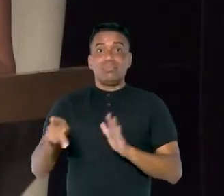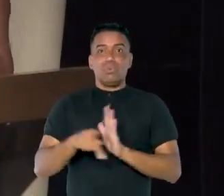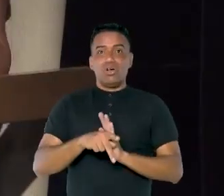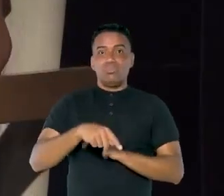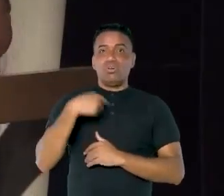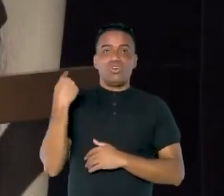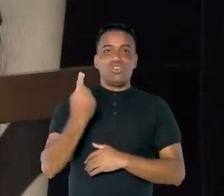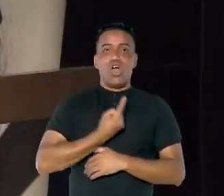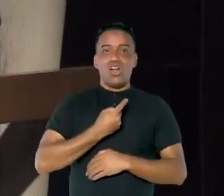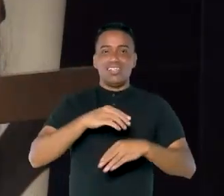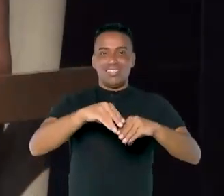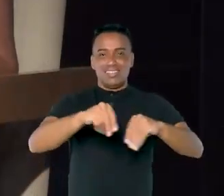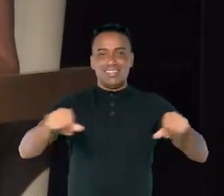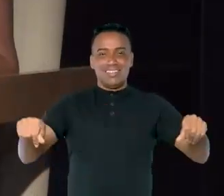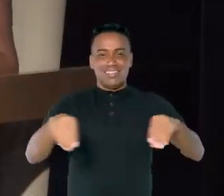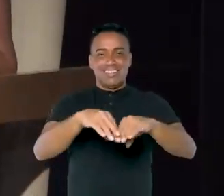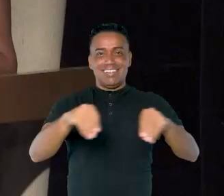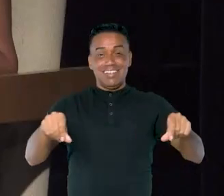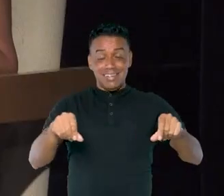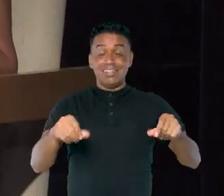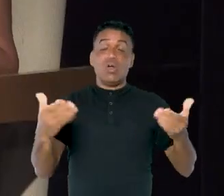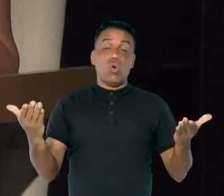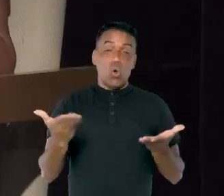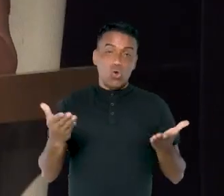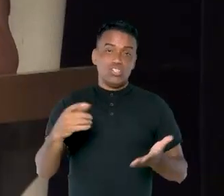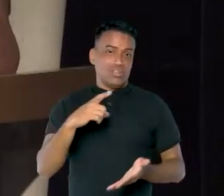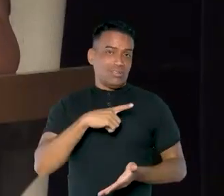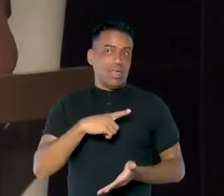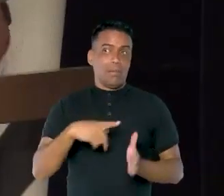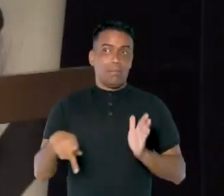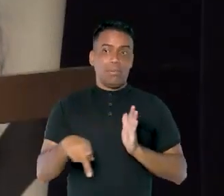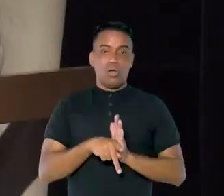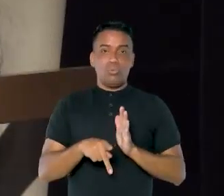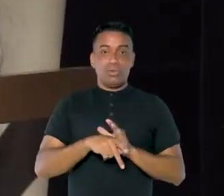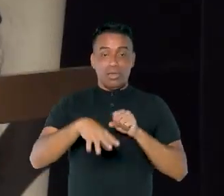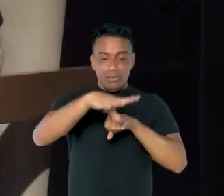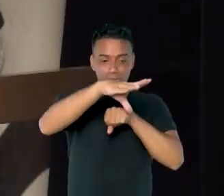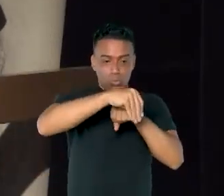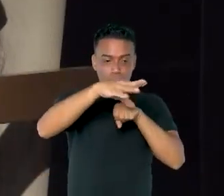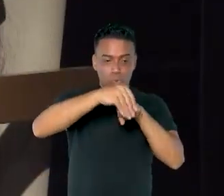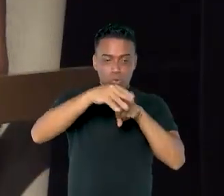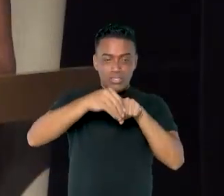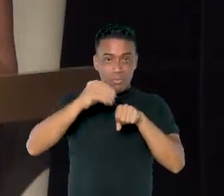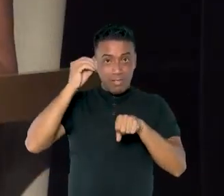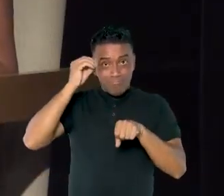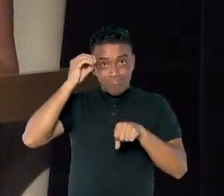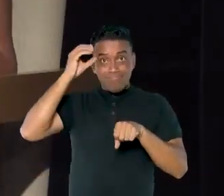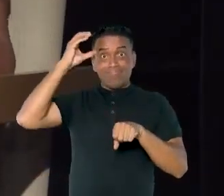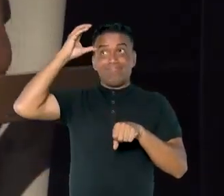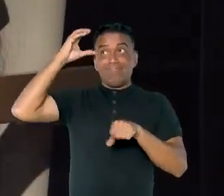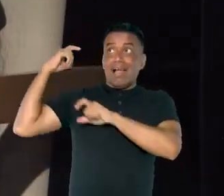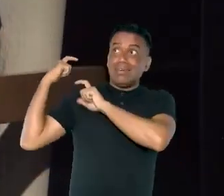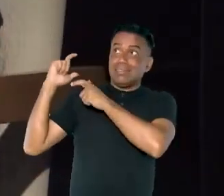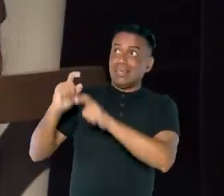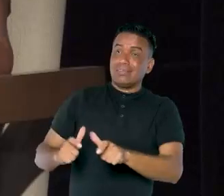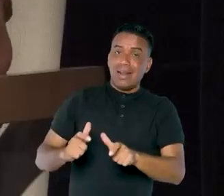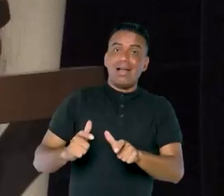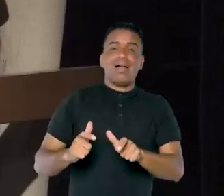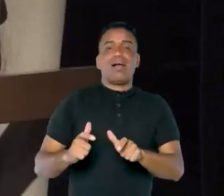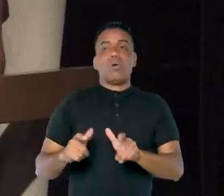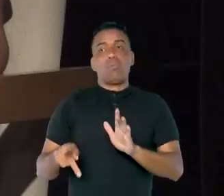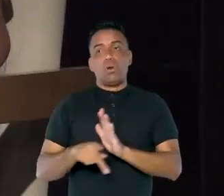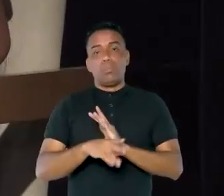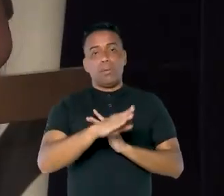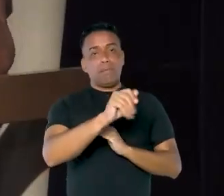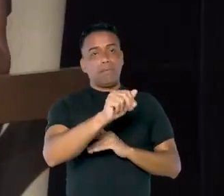território. Né, muita coisa que hoje tem veio a partir do saber ancestral dos povos indígenas, seja ela dos